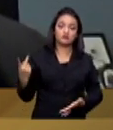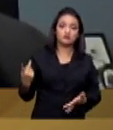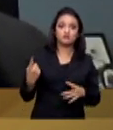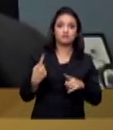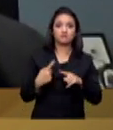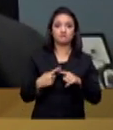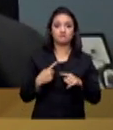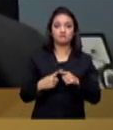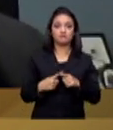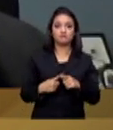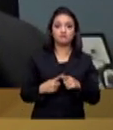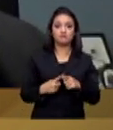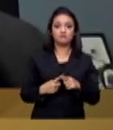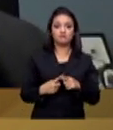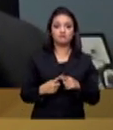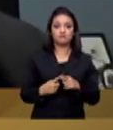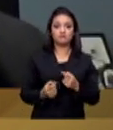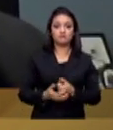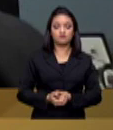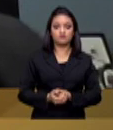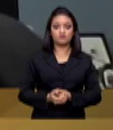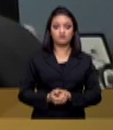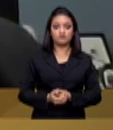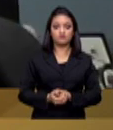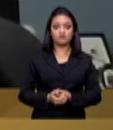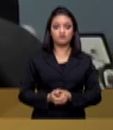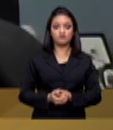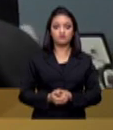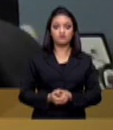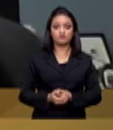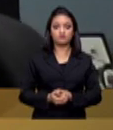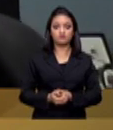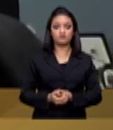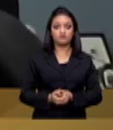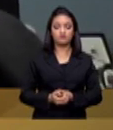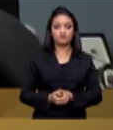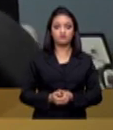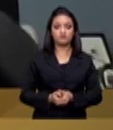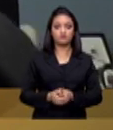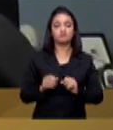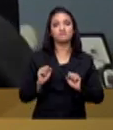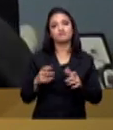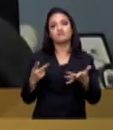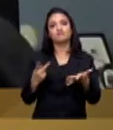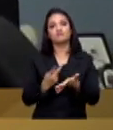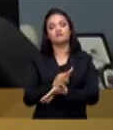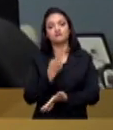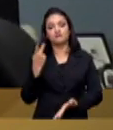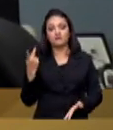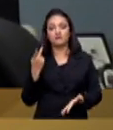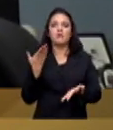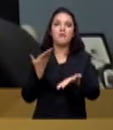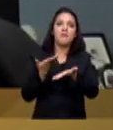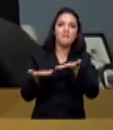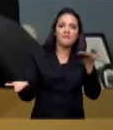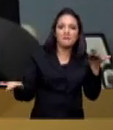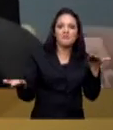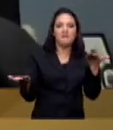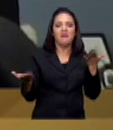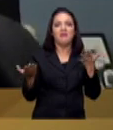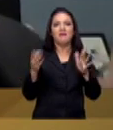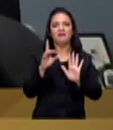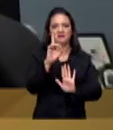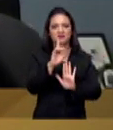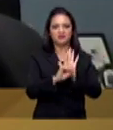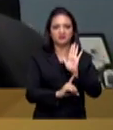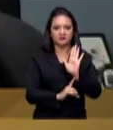risco de uma sensível afetação ou mesmo perecimento do